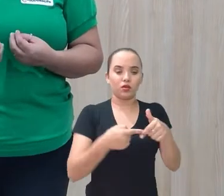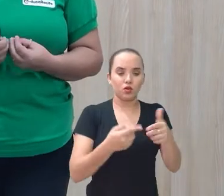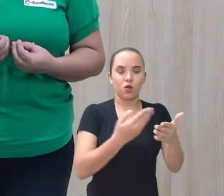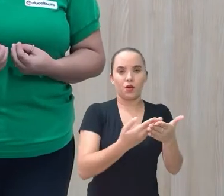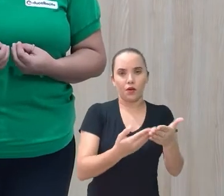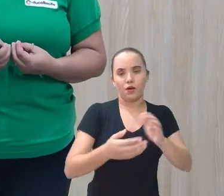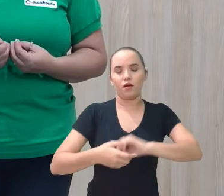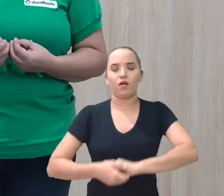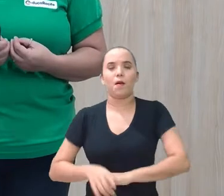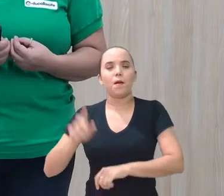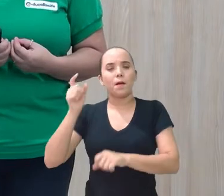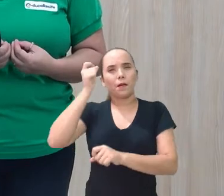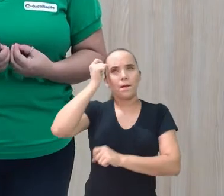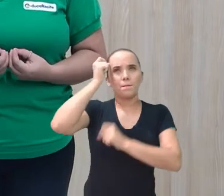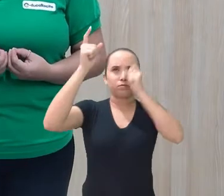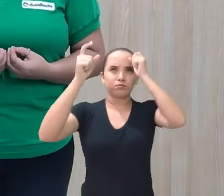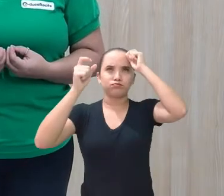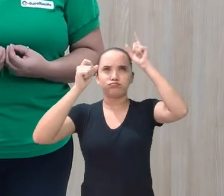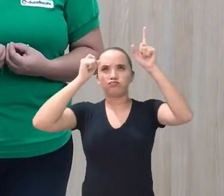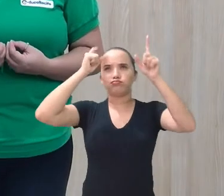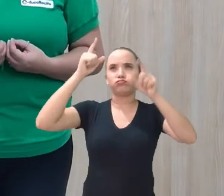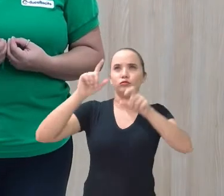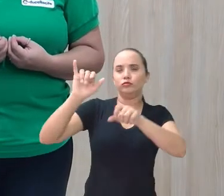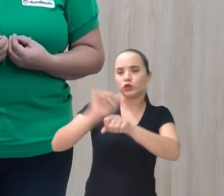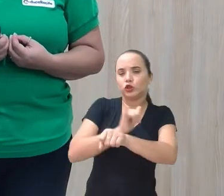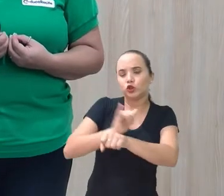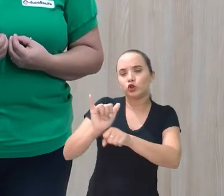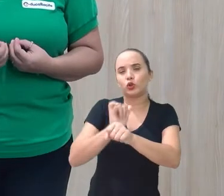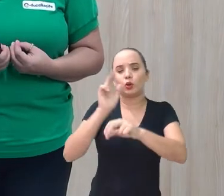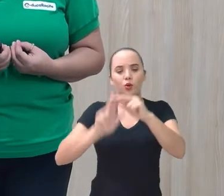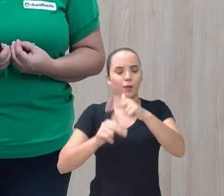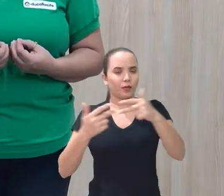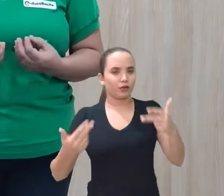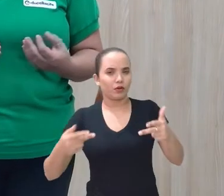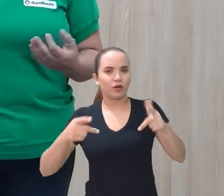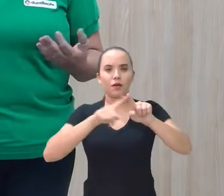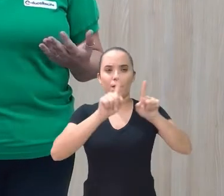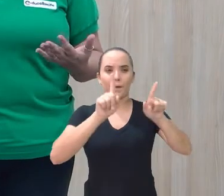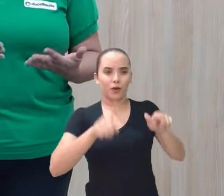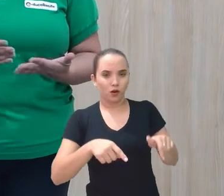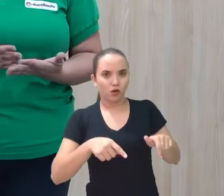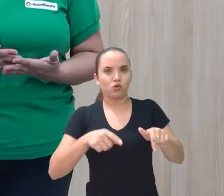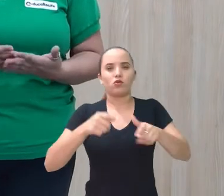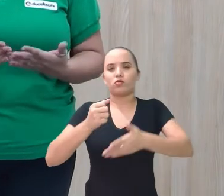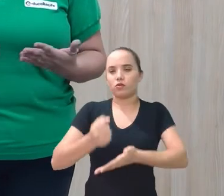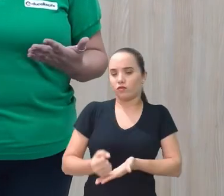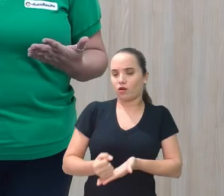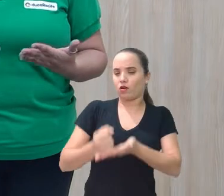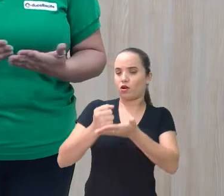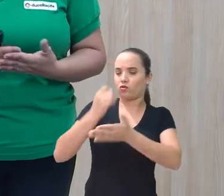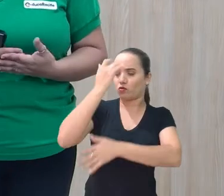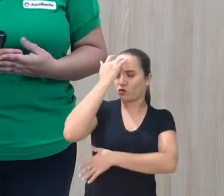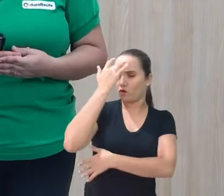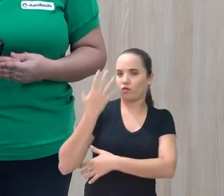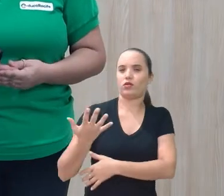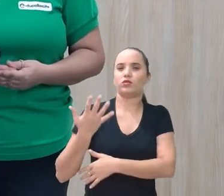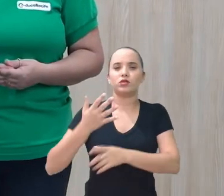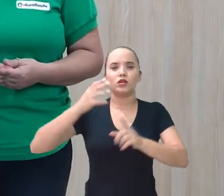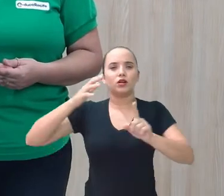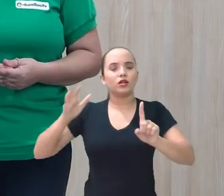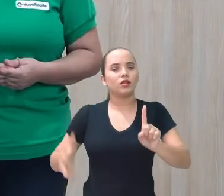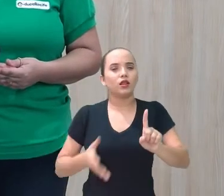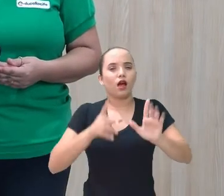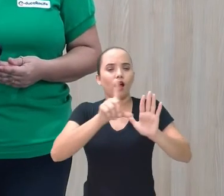de estratégias, de material, de projetos para facilitar, para minimizar